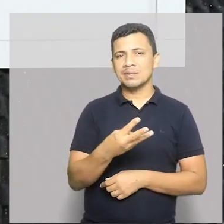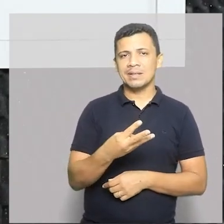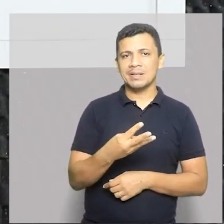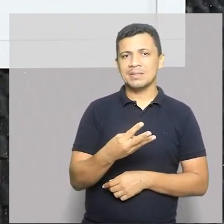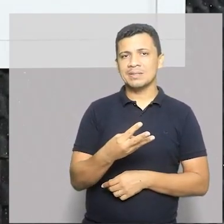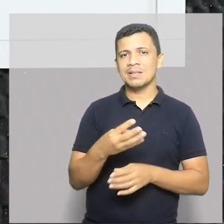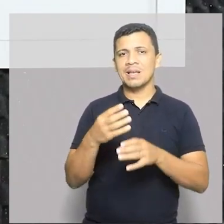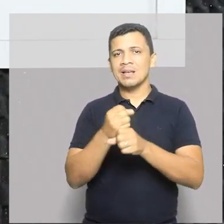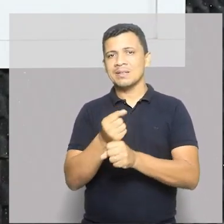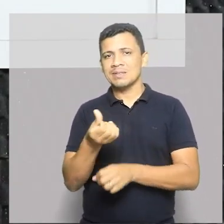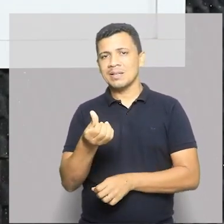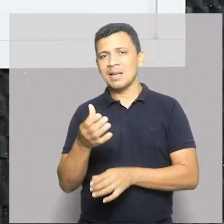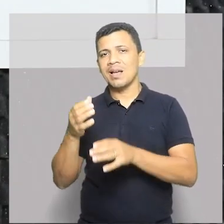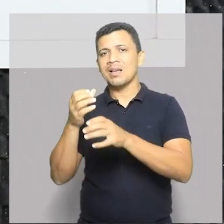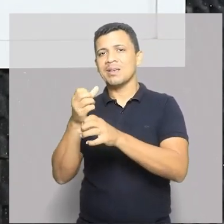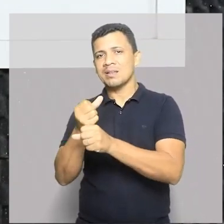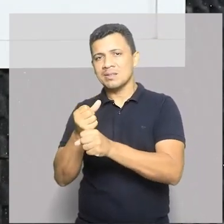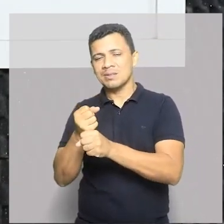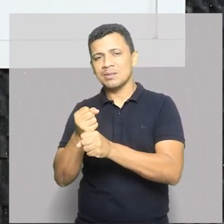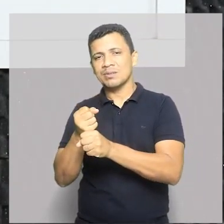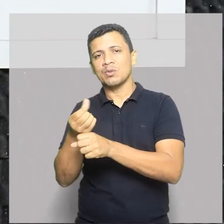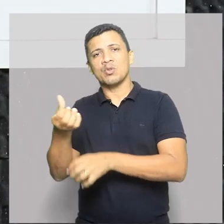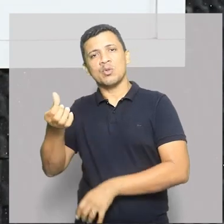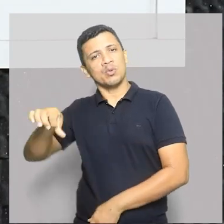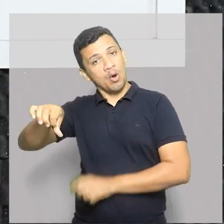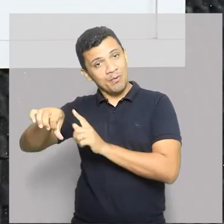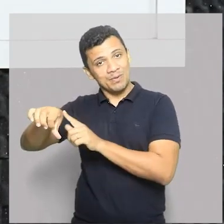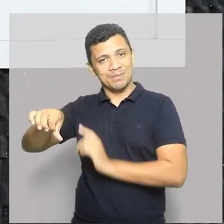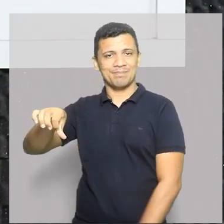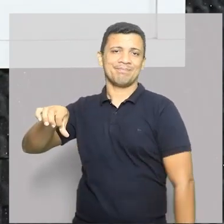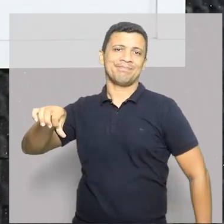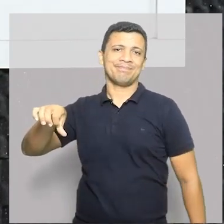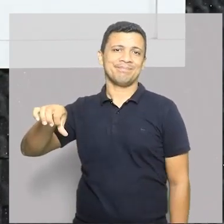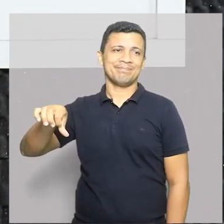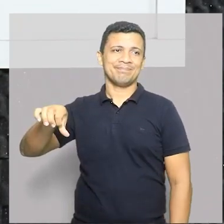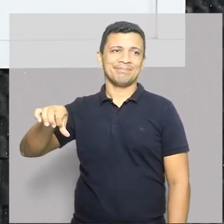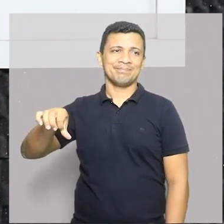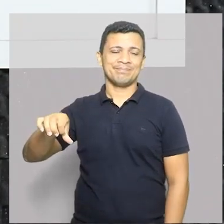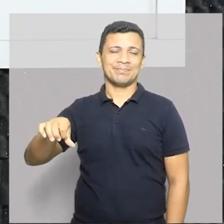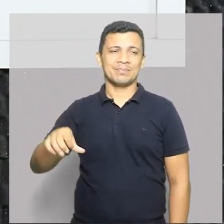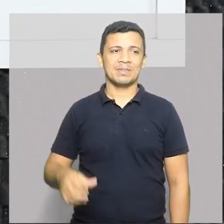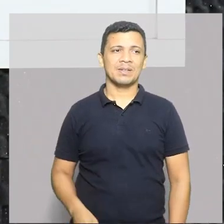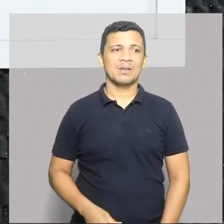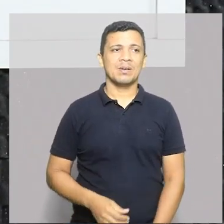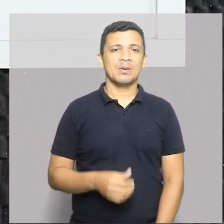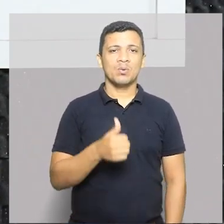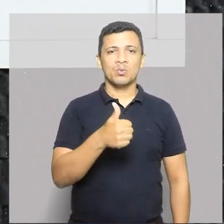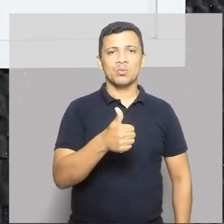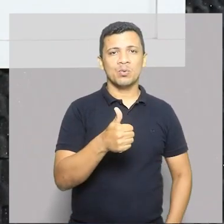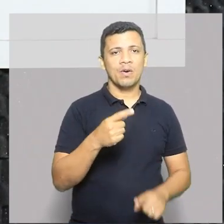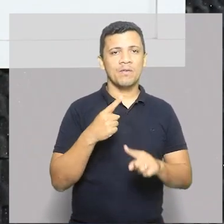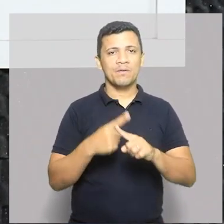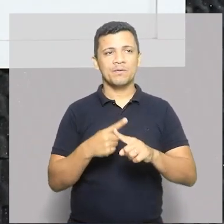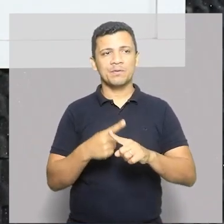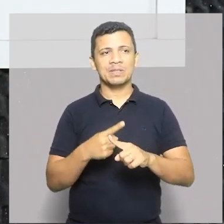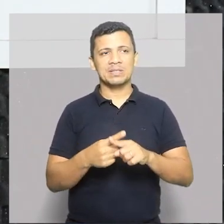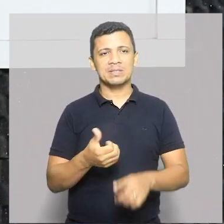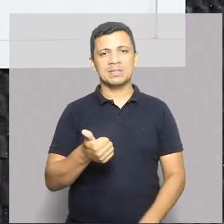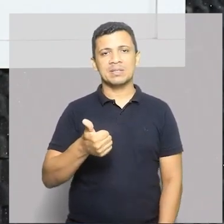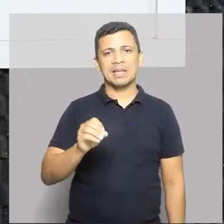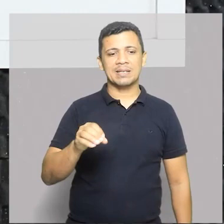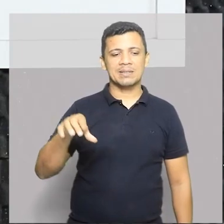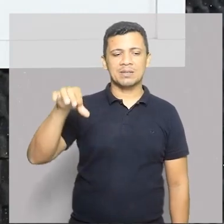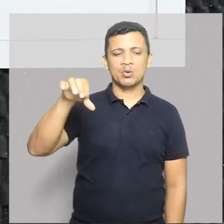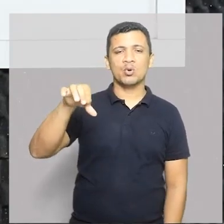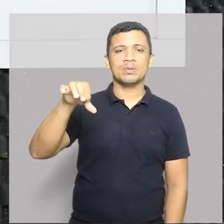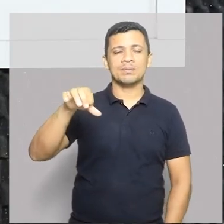6, 9. Então, nós temos o número, olha só, 1 vezes 10 elevado a 9.